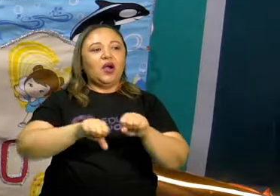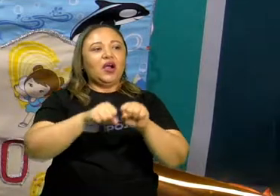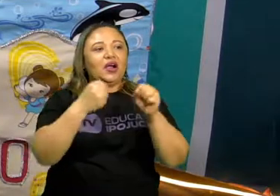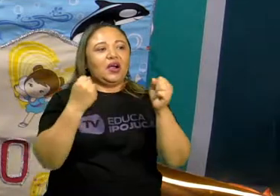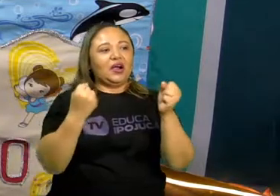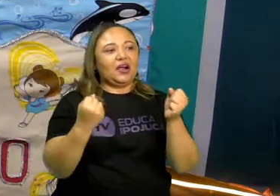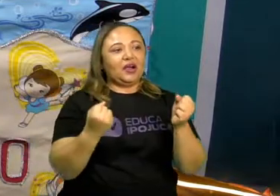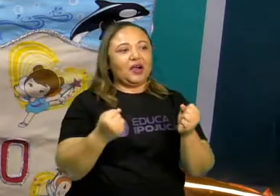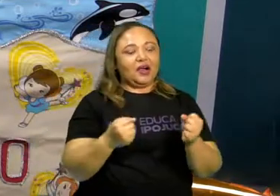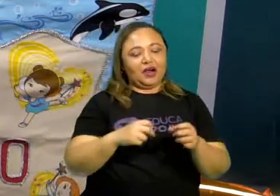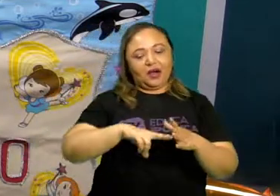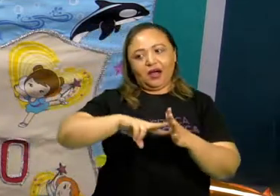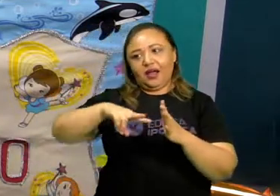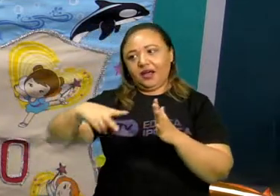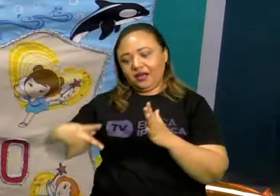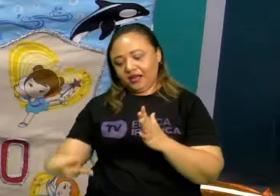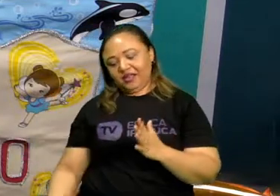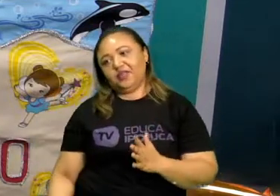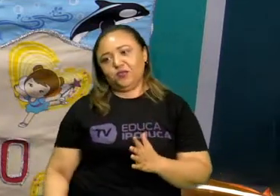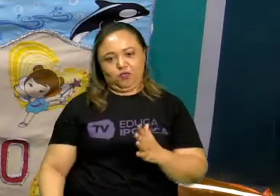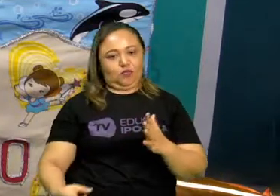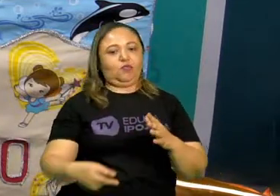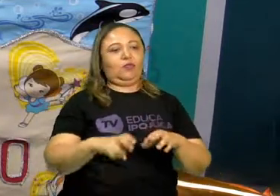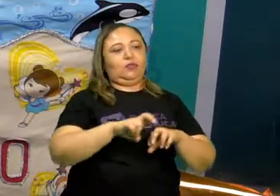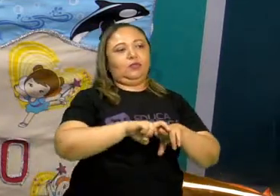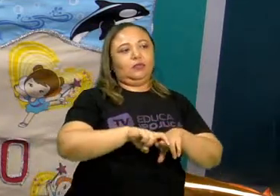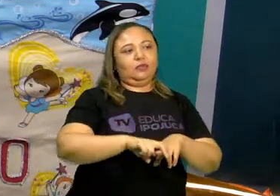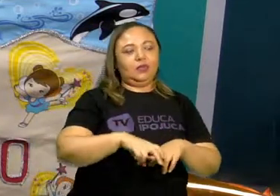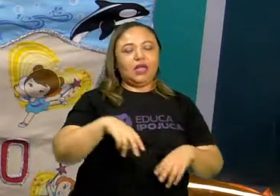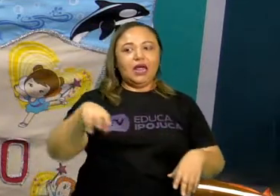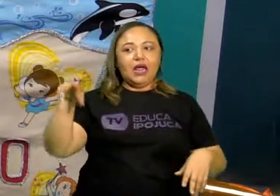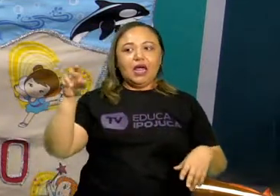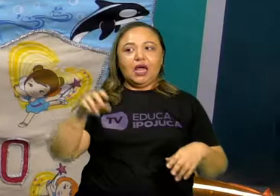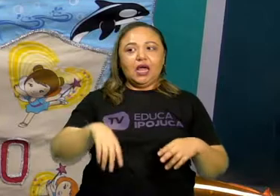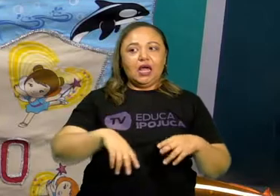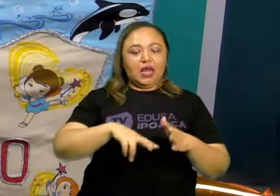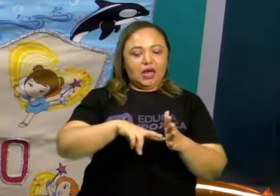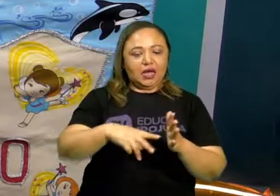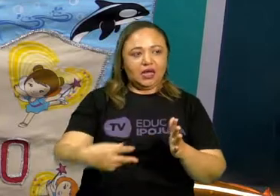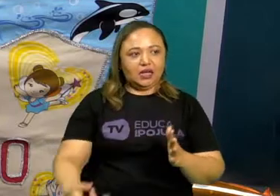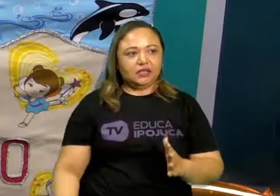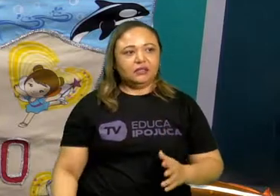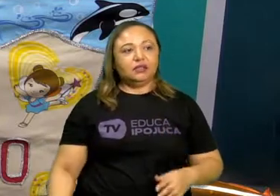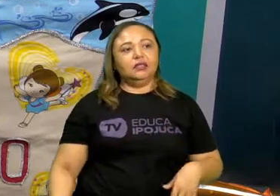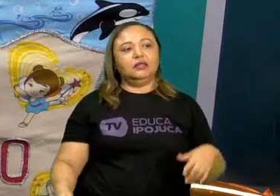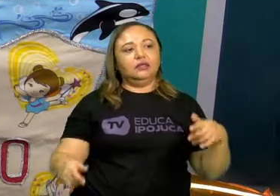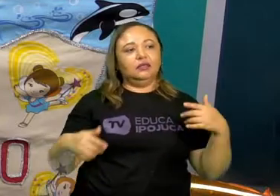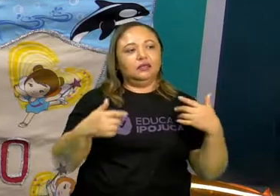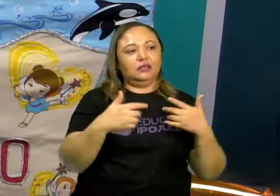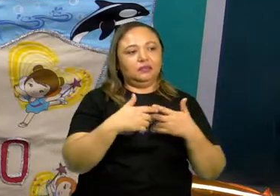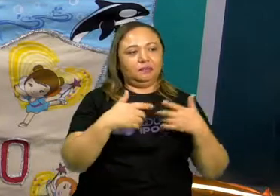Leiturinha. Ela caiu? Ela caiu, criançada. E Leiturinha tá achando isso engraçado.